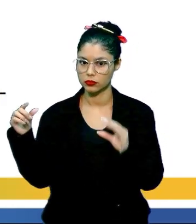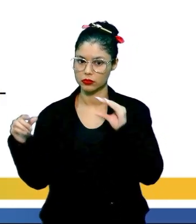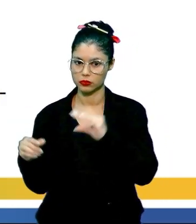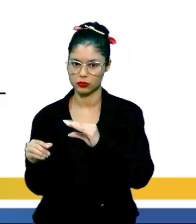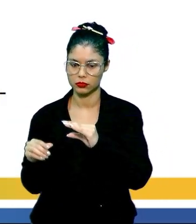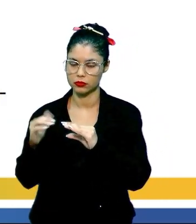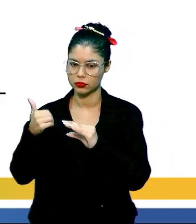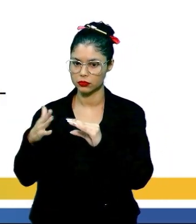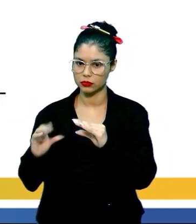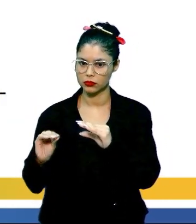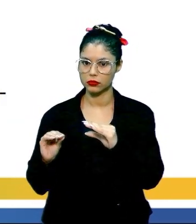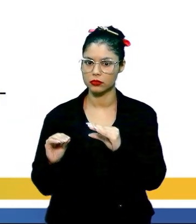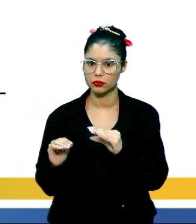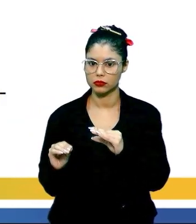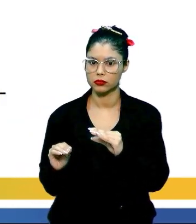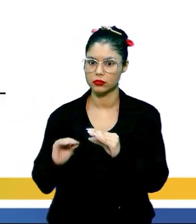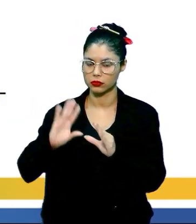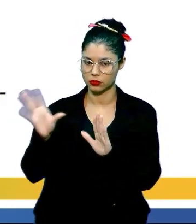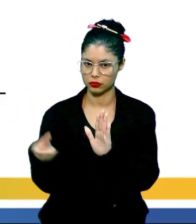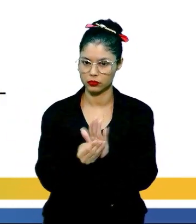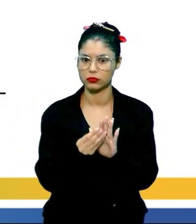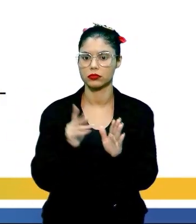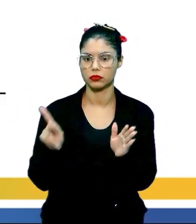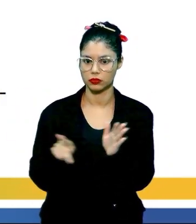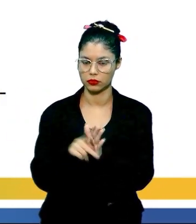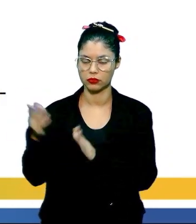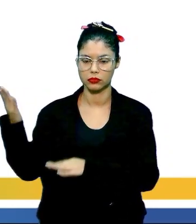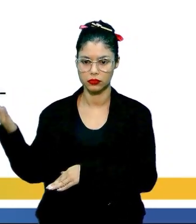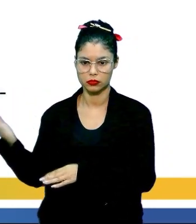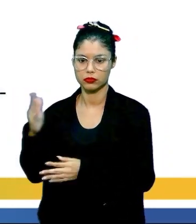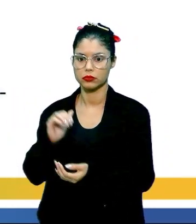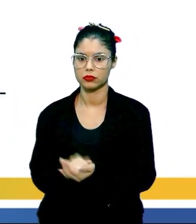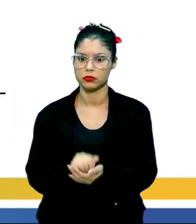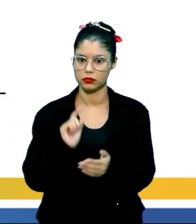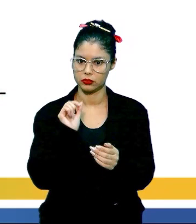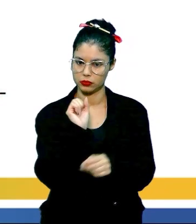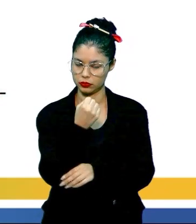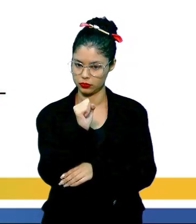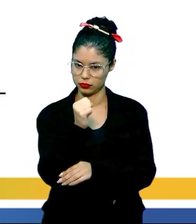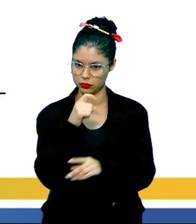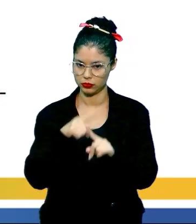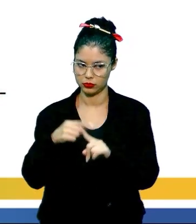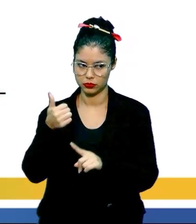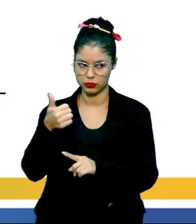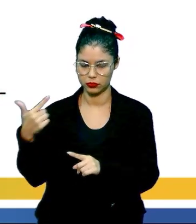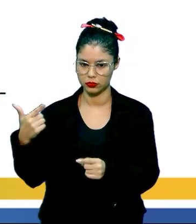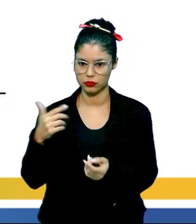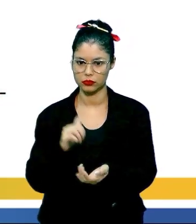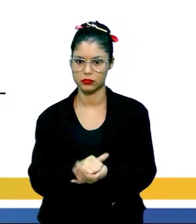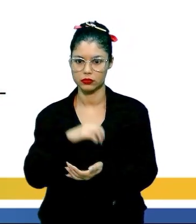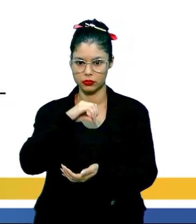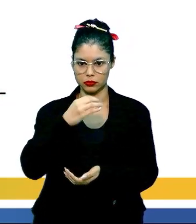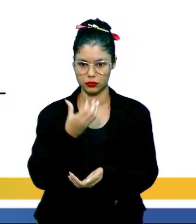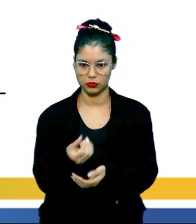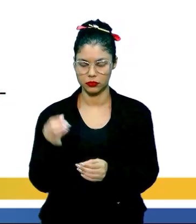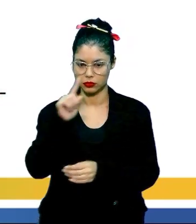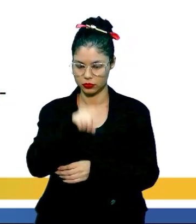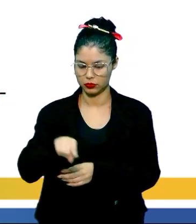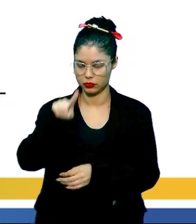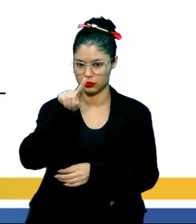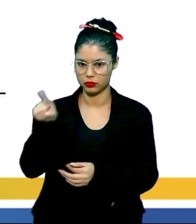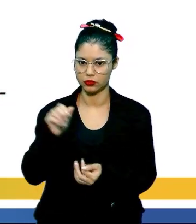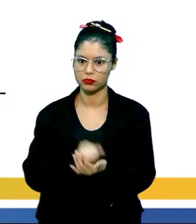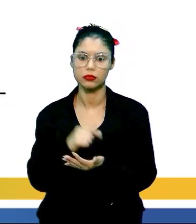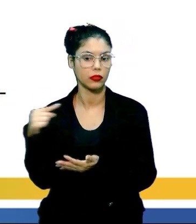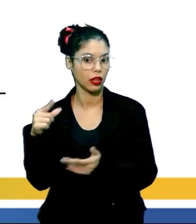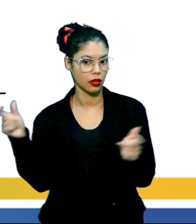10. Como é uma PG, eu vou jogar na progressão geométrica. O primeiro termo vezes o último dá 96, a raiz quadrada